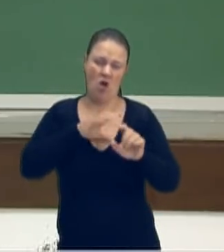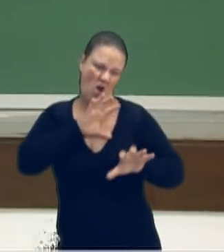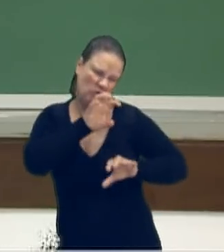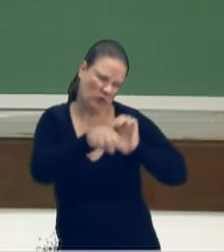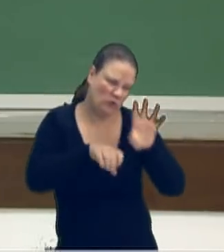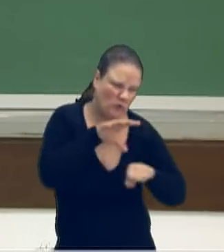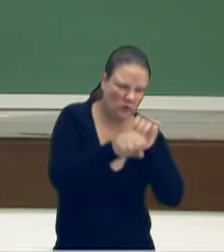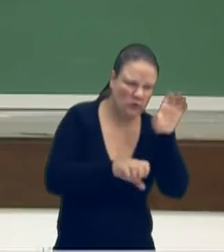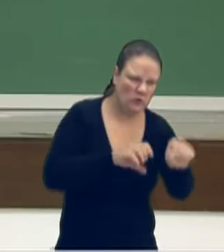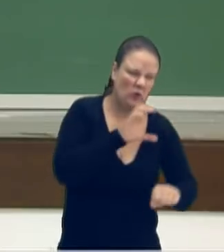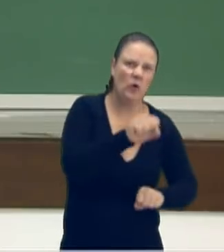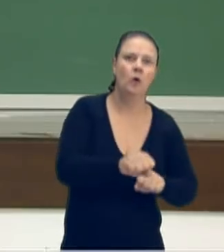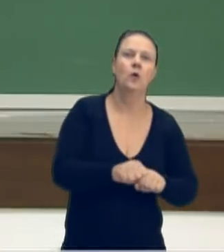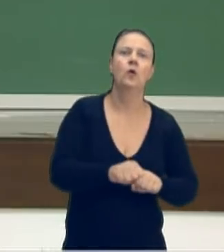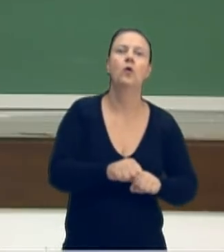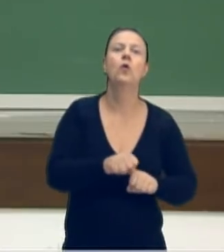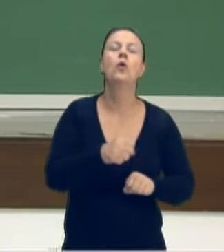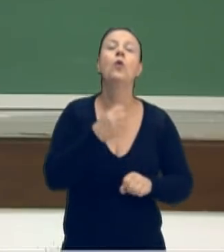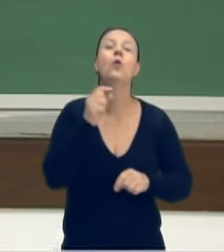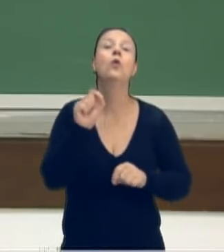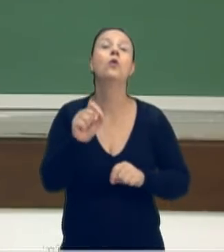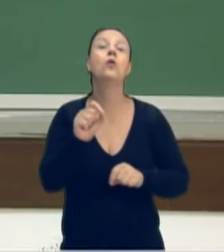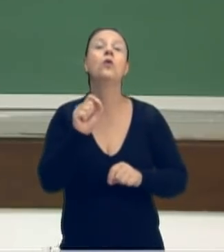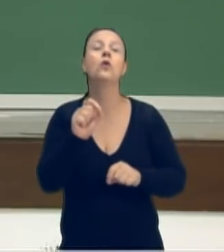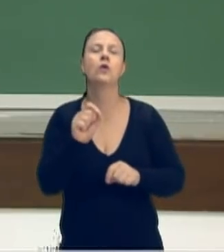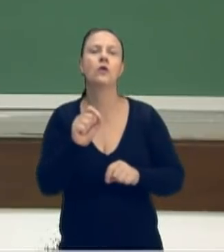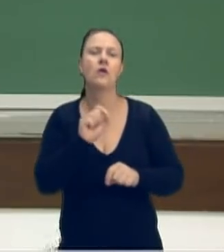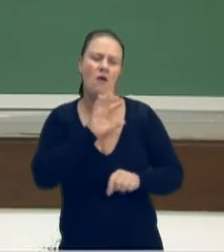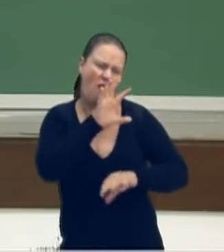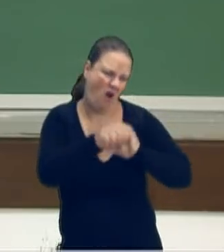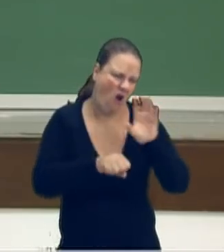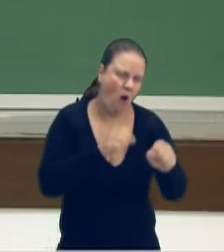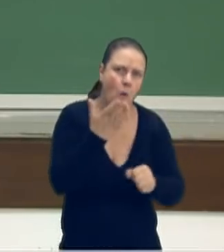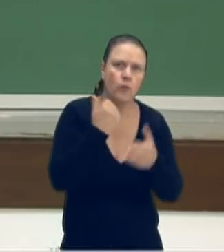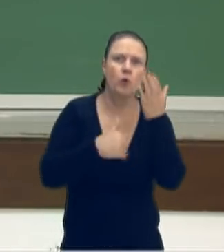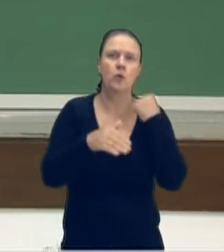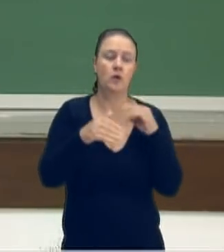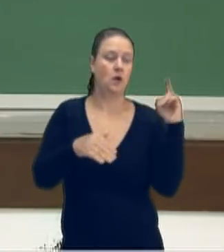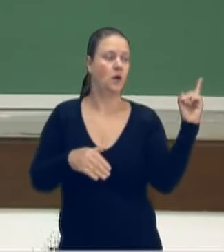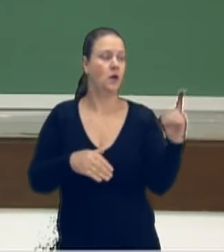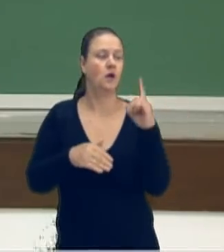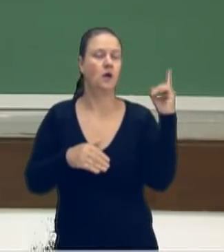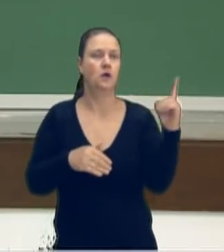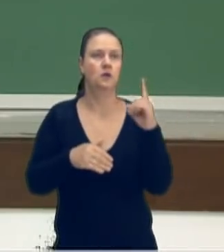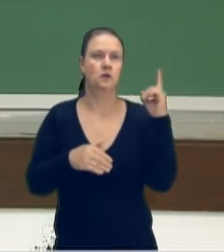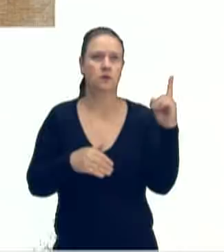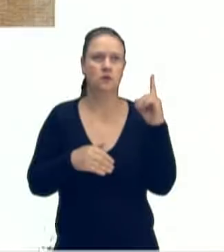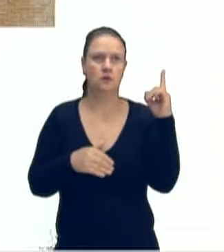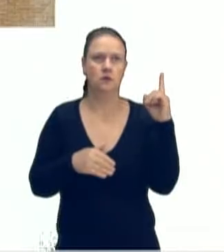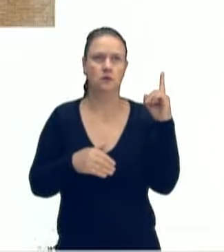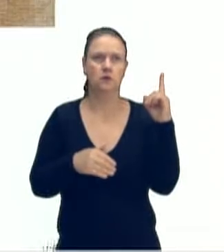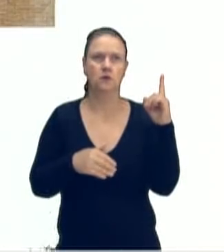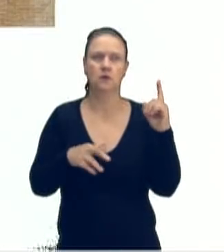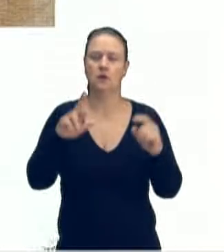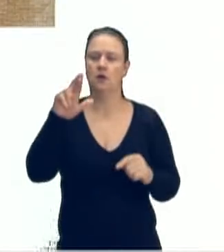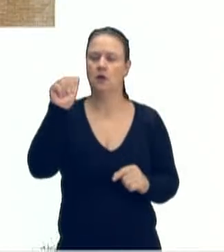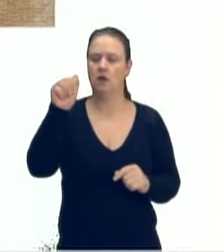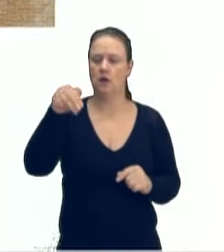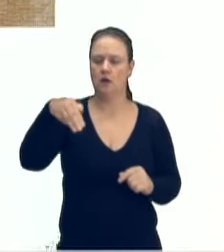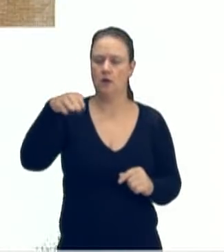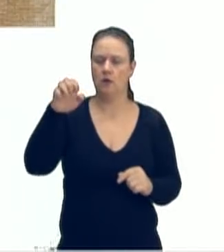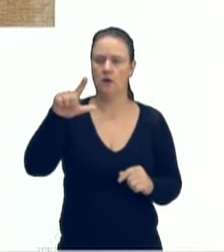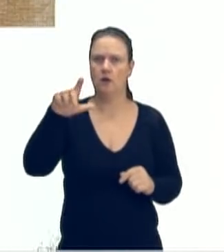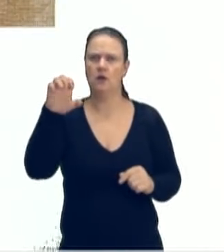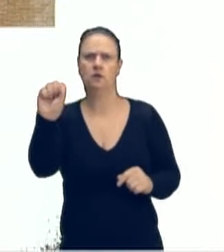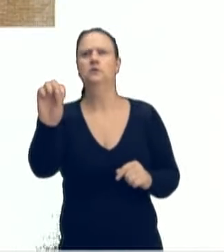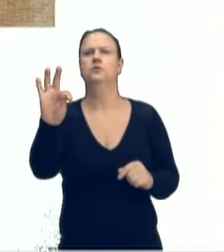seria aprovação de entrada para o mundo dos mortos. Devorado pela deusa Hammemet. Cabeça de crocodilo,